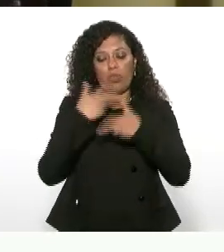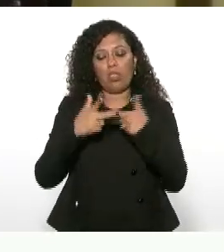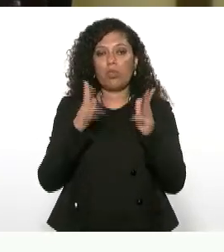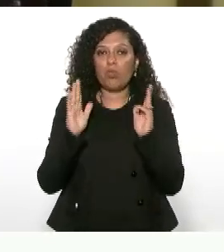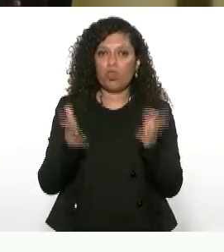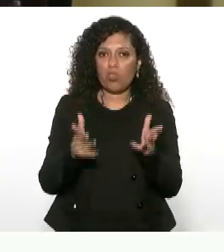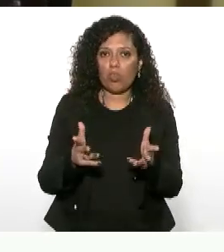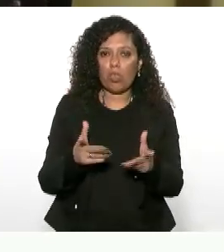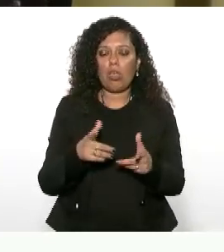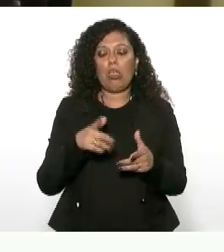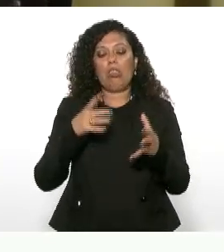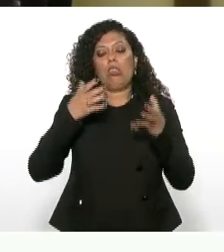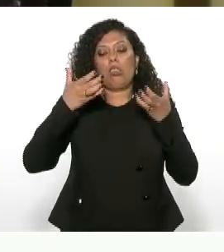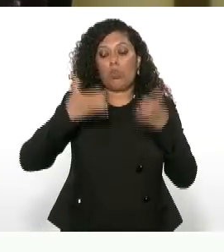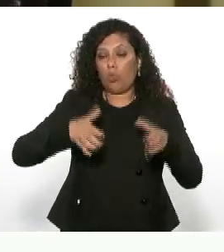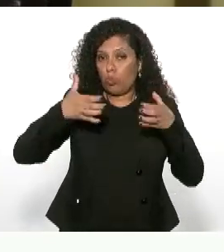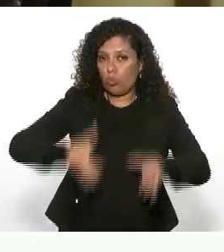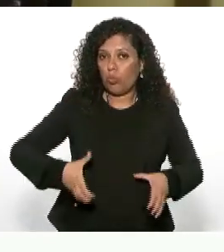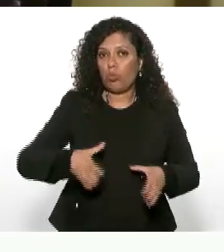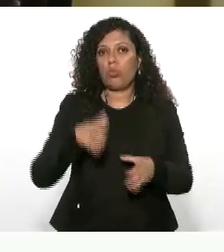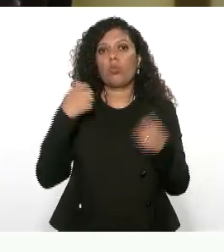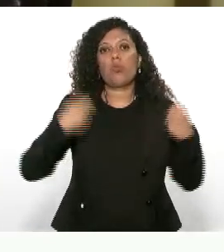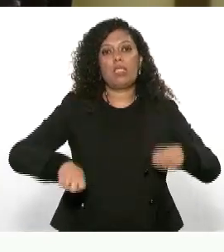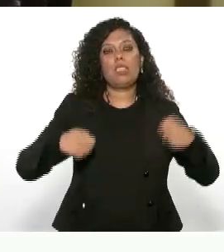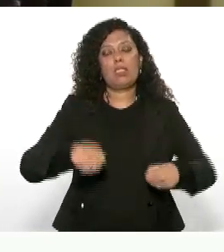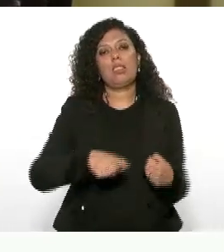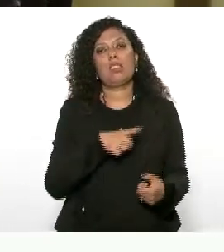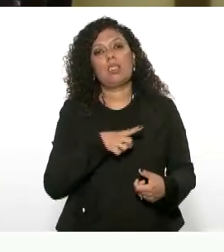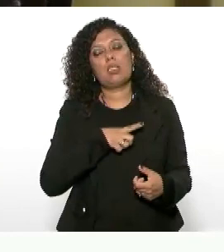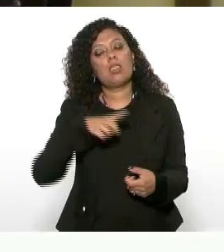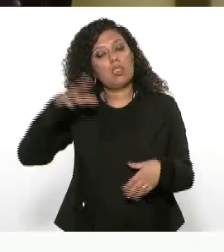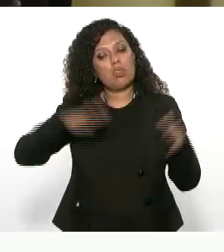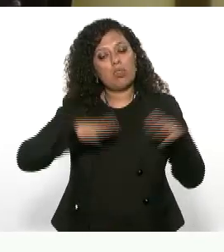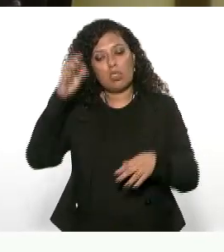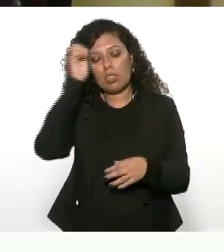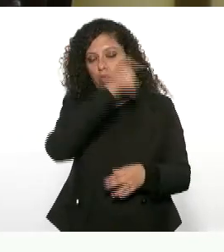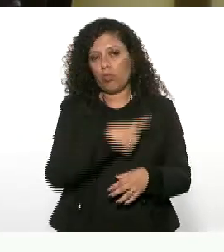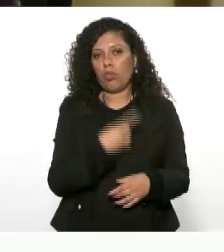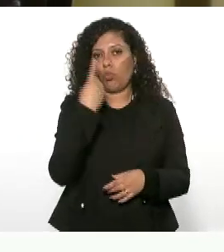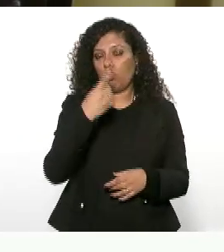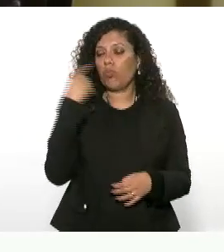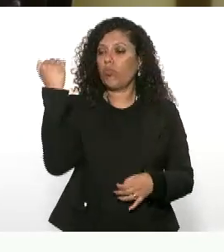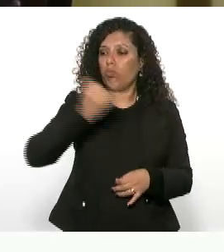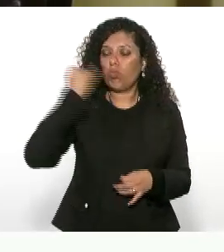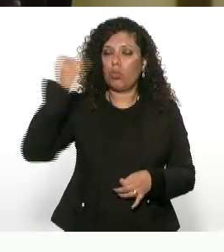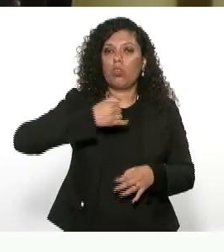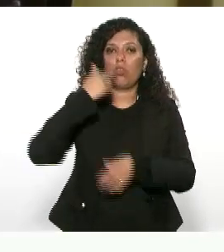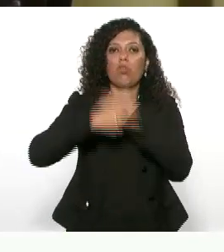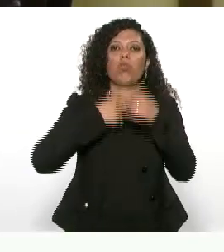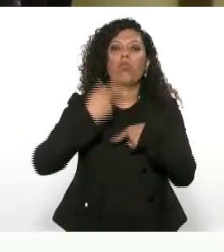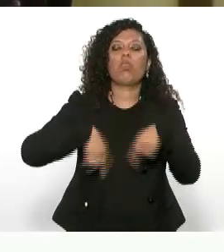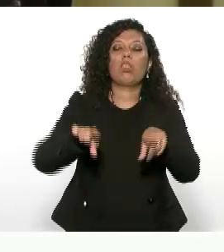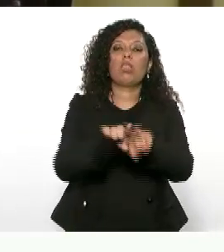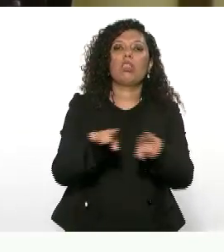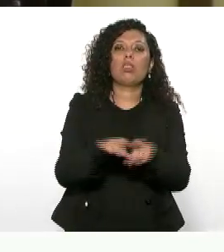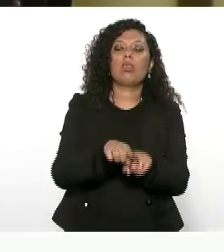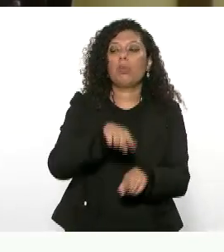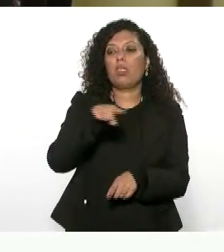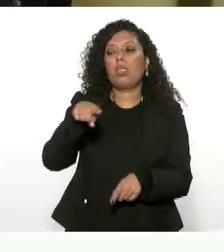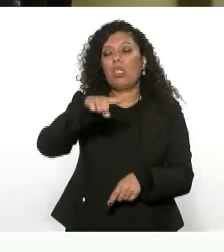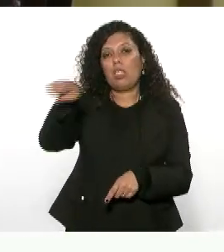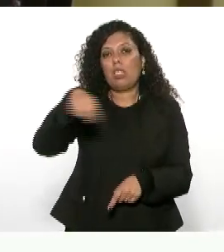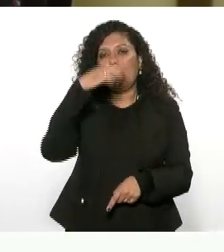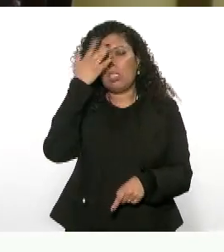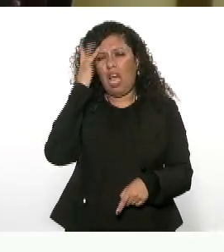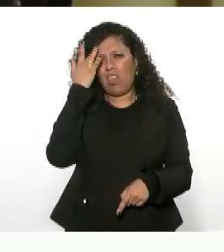vago sem concurso, e isso cria uma dificuldade. Um ponto que eu acho que eles aceitaram,